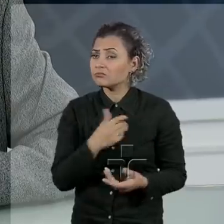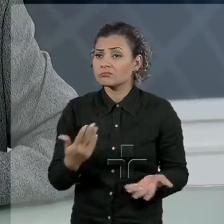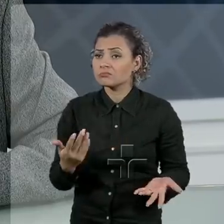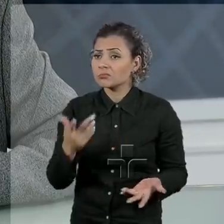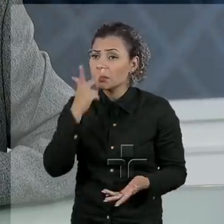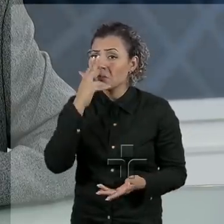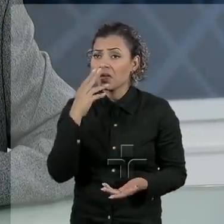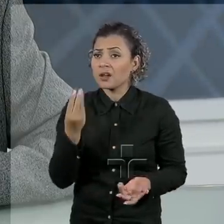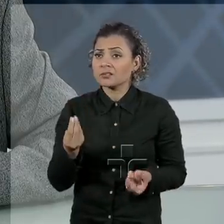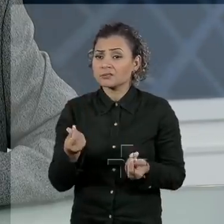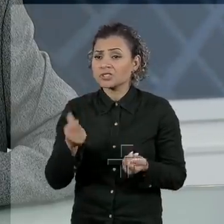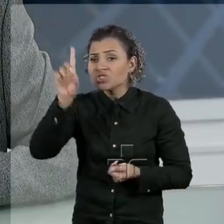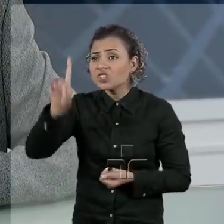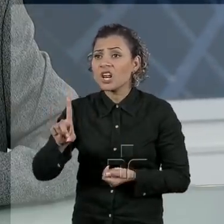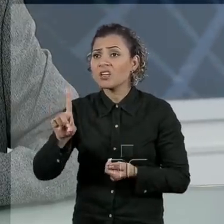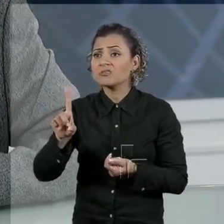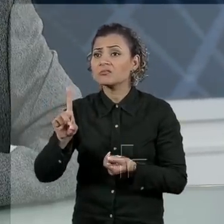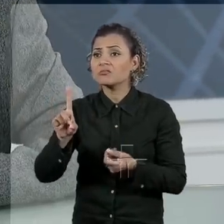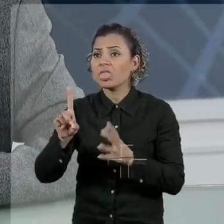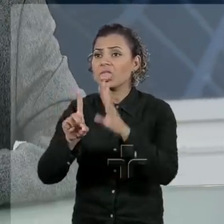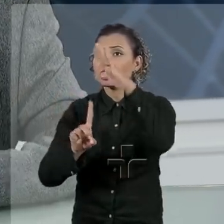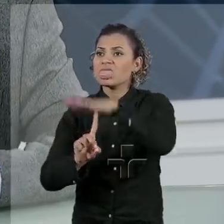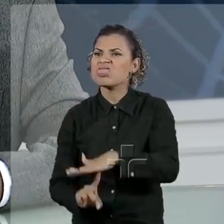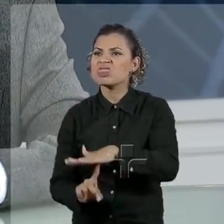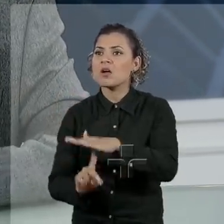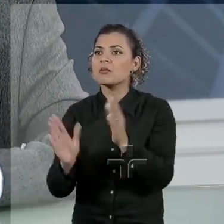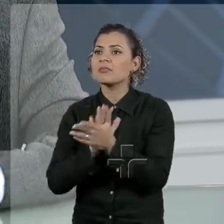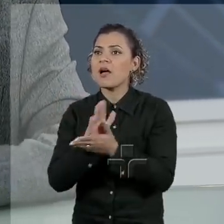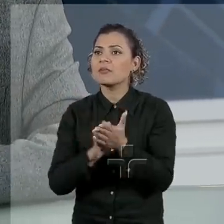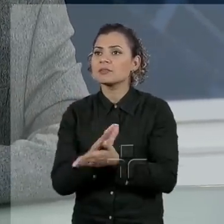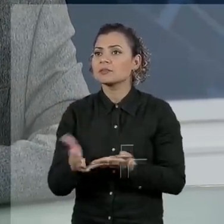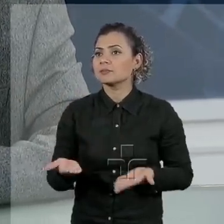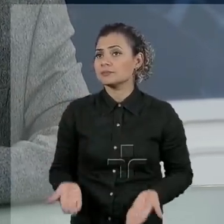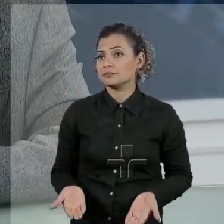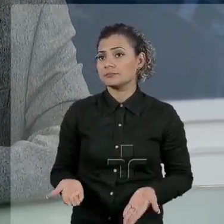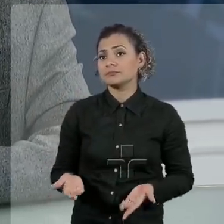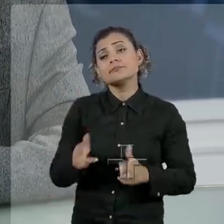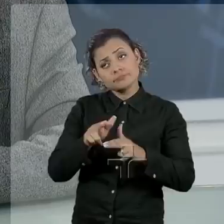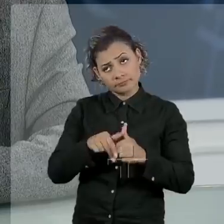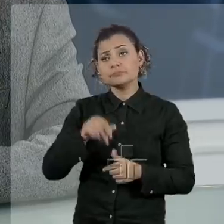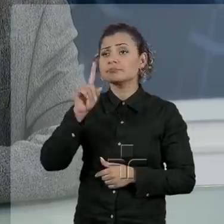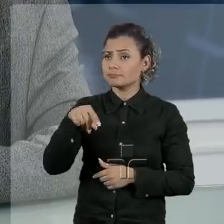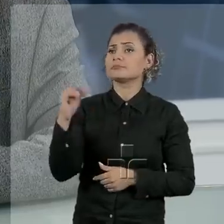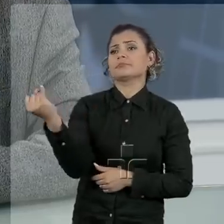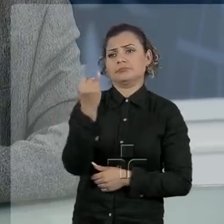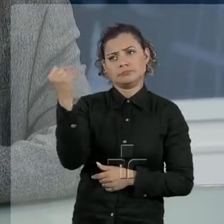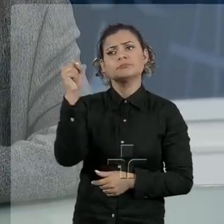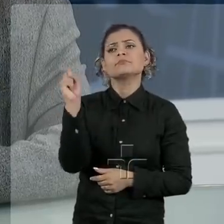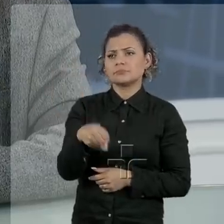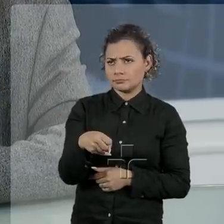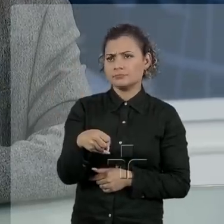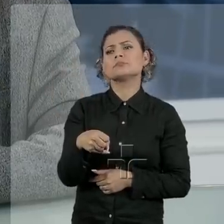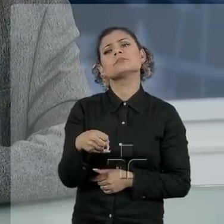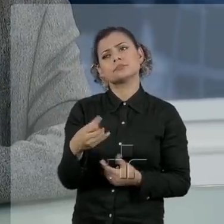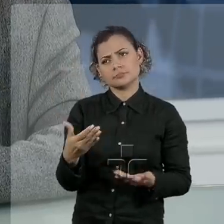uma perda do Estado de Direito, né? Então, é importante de qualquer forma, ainda que a gente